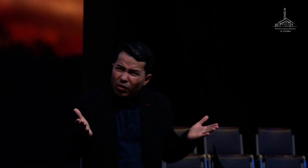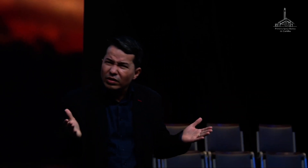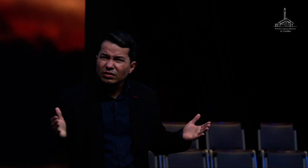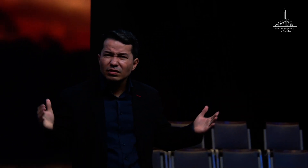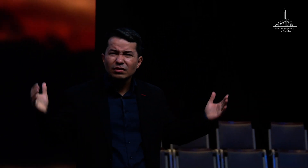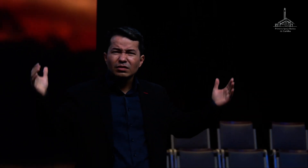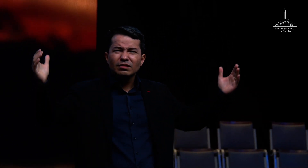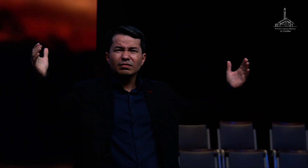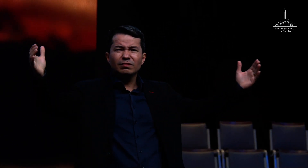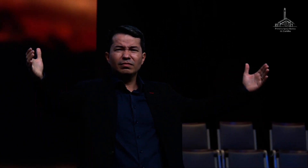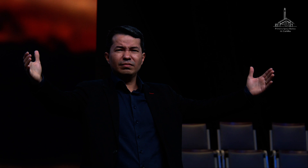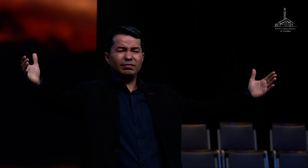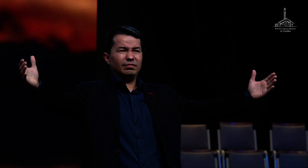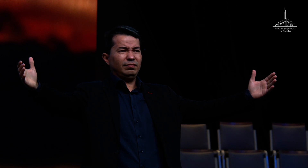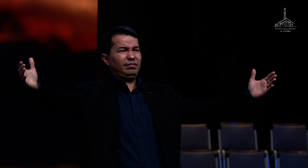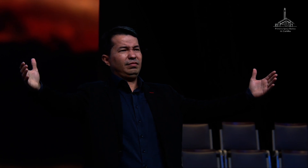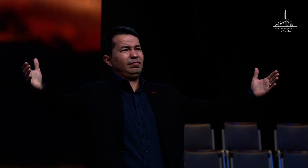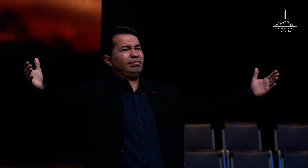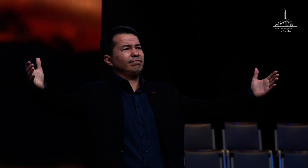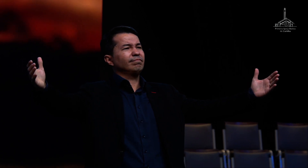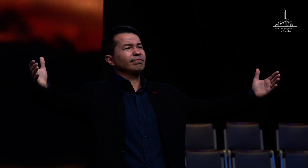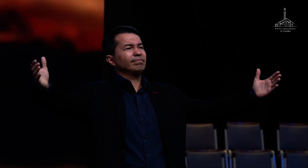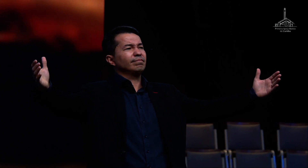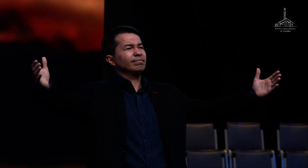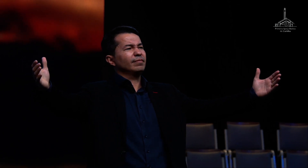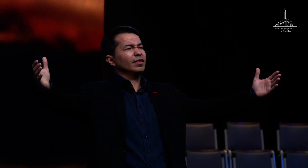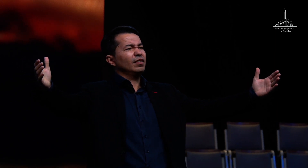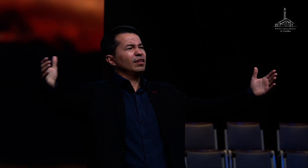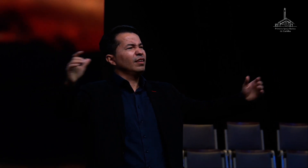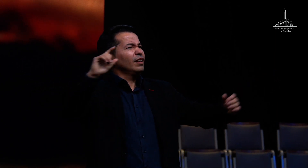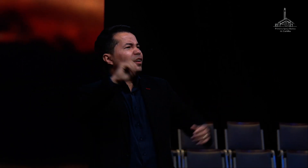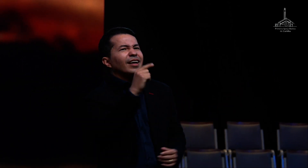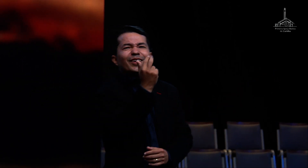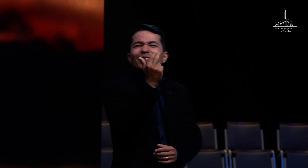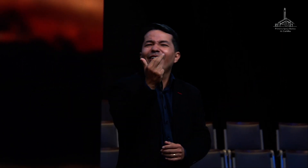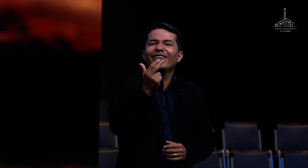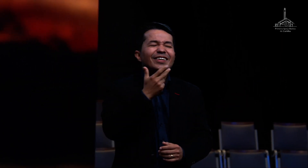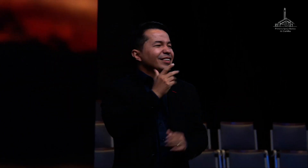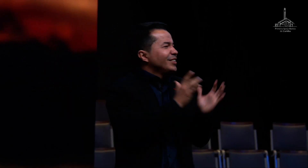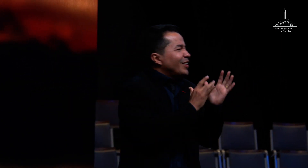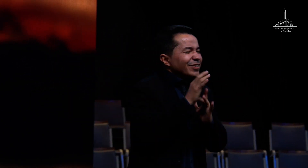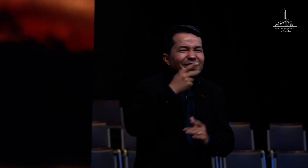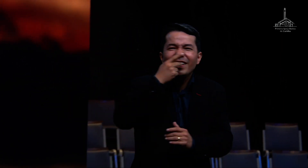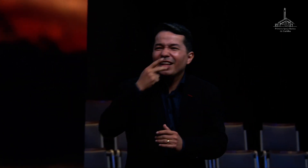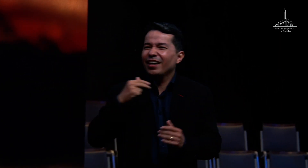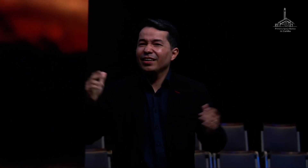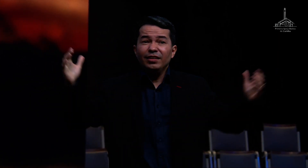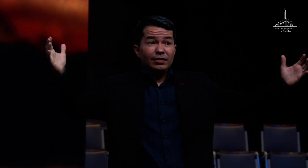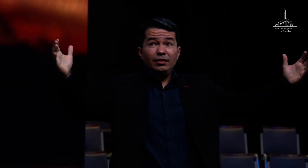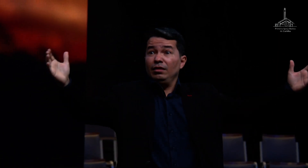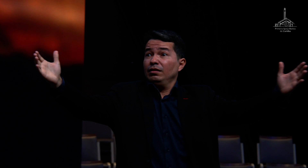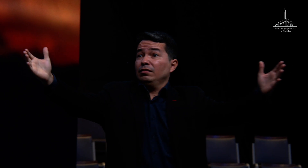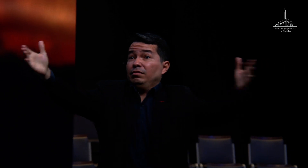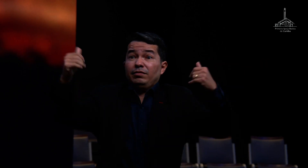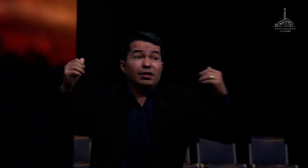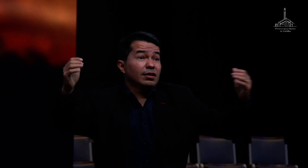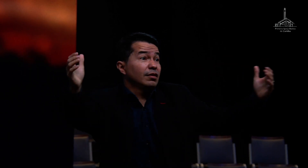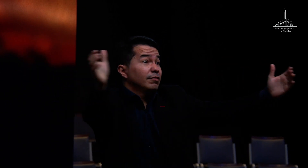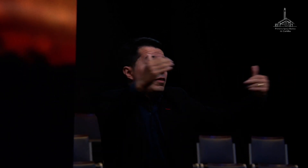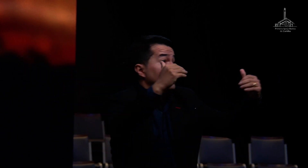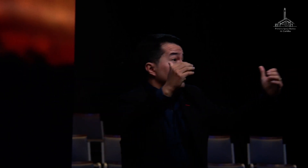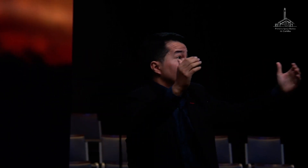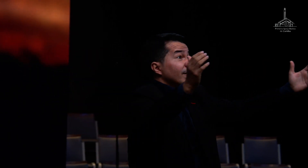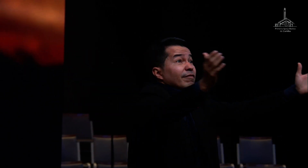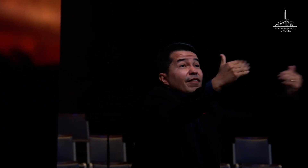Jesus, hoje, ele continua com os seus braços abertos. E é igual, por exemplo,